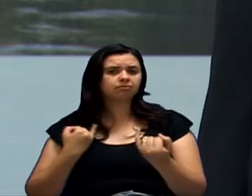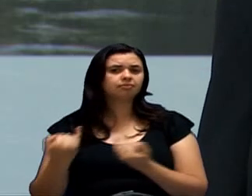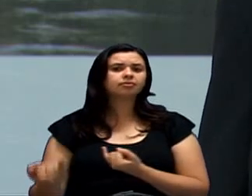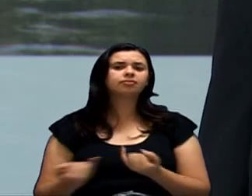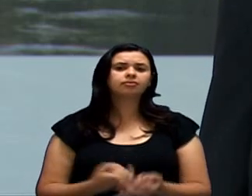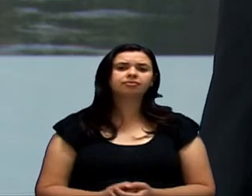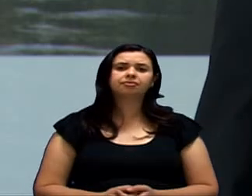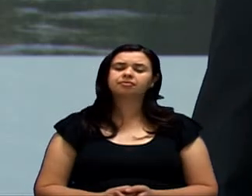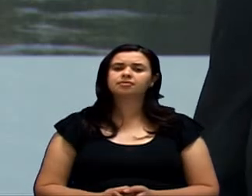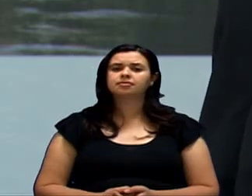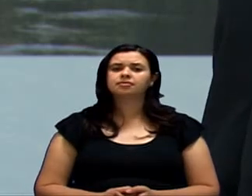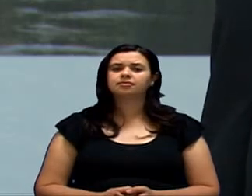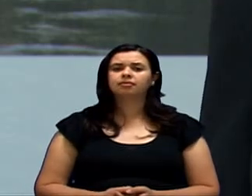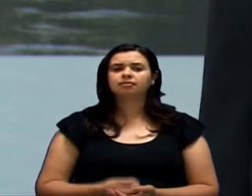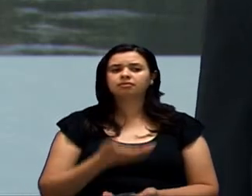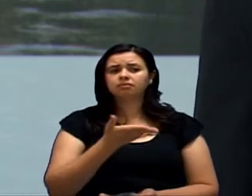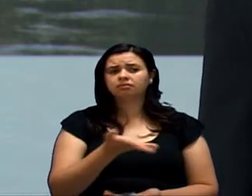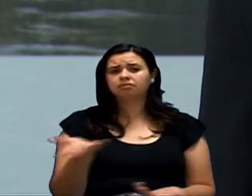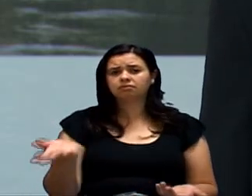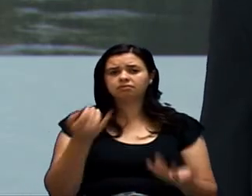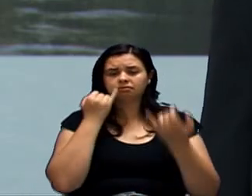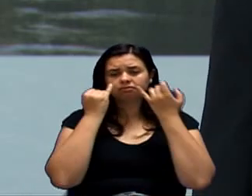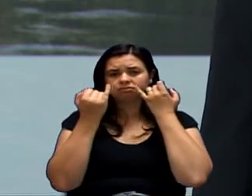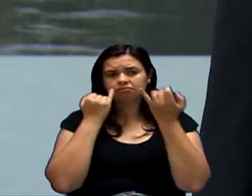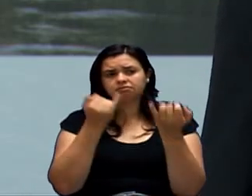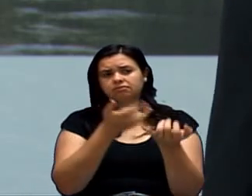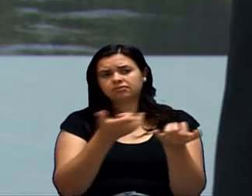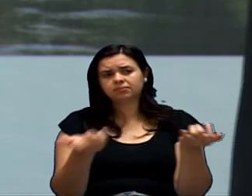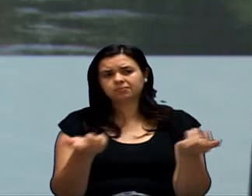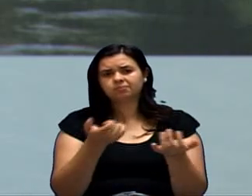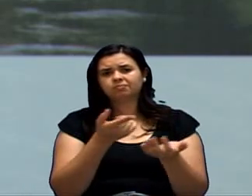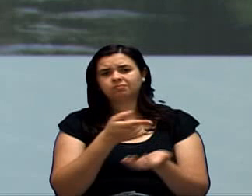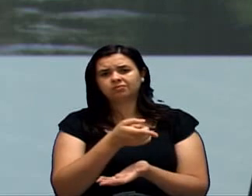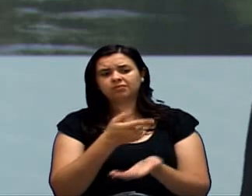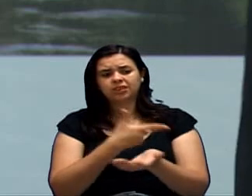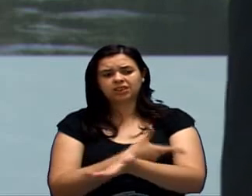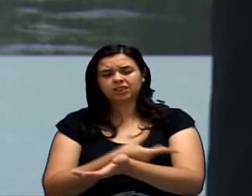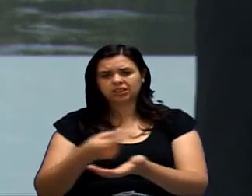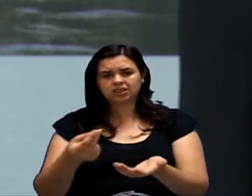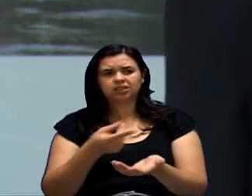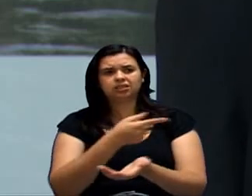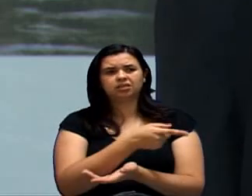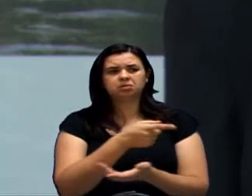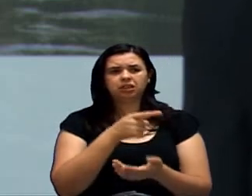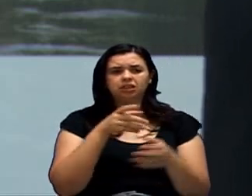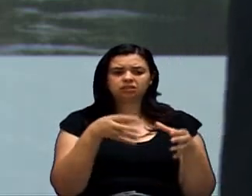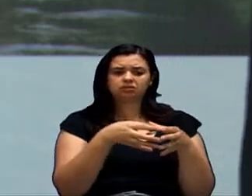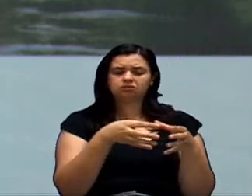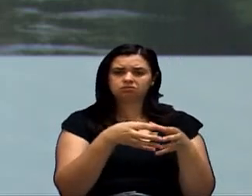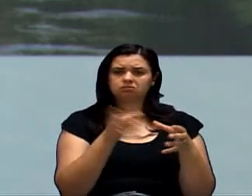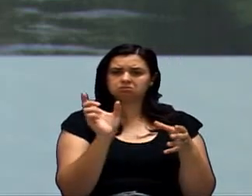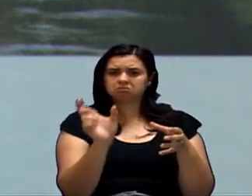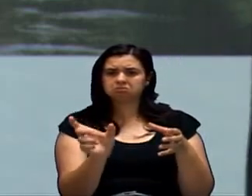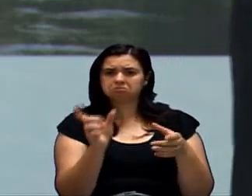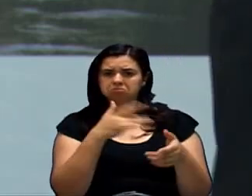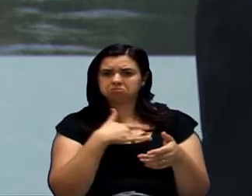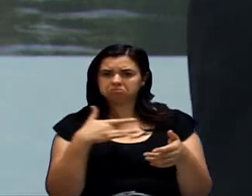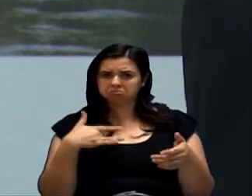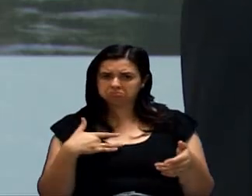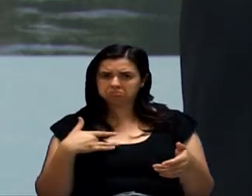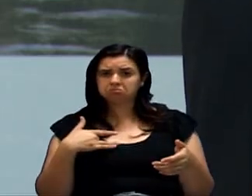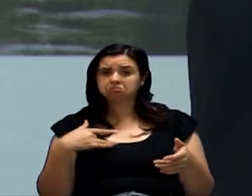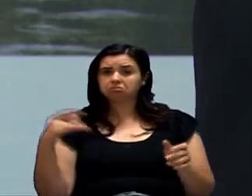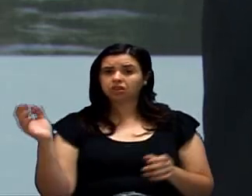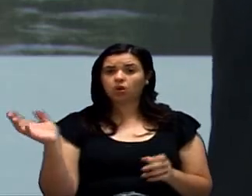quando você ouve esse tipo de informação, que aquele que era um plano que estava à altura de